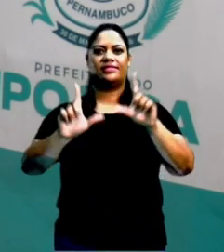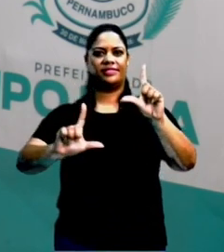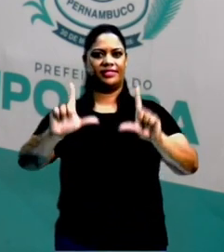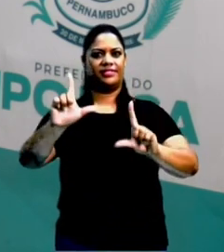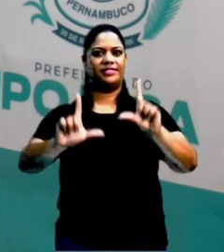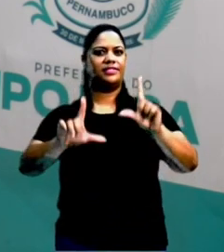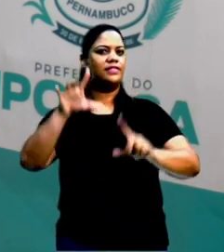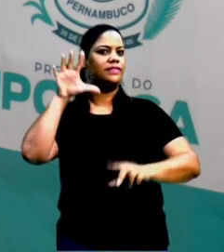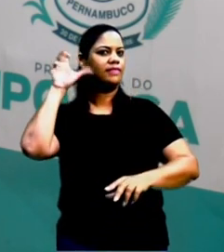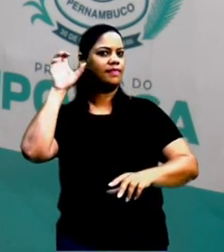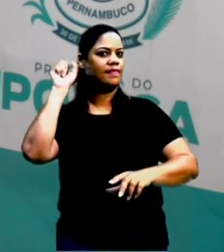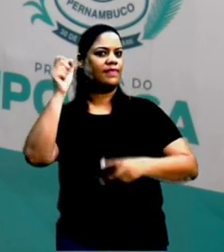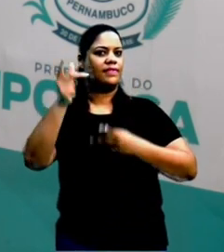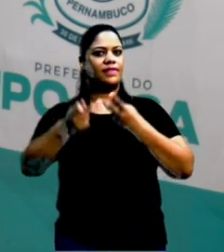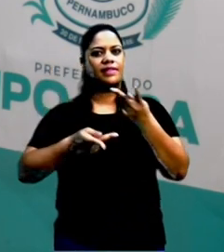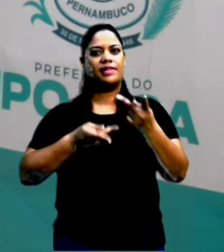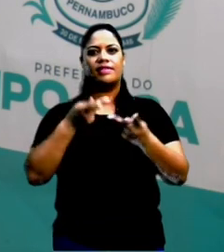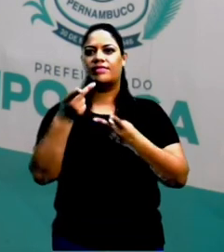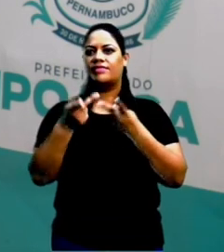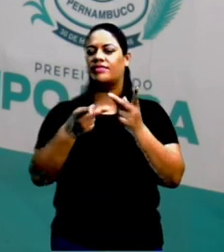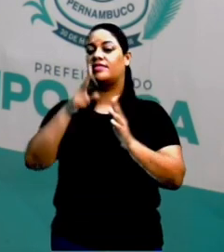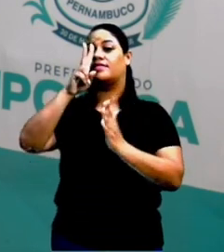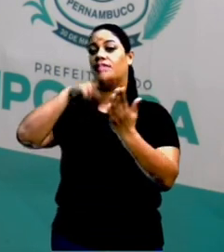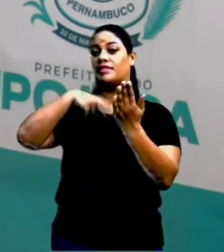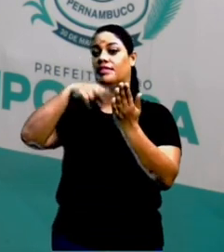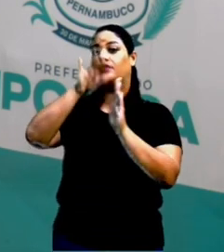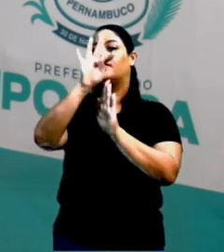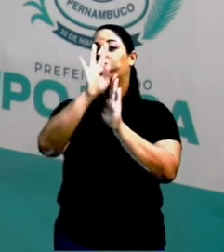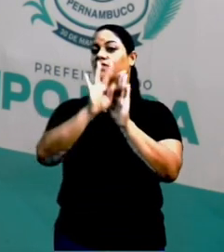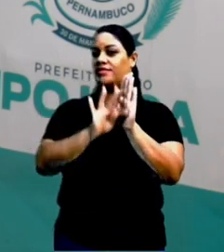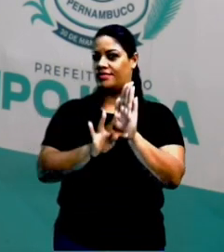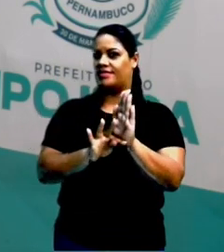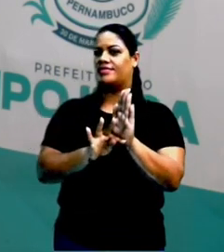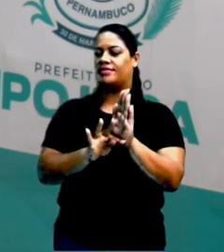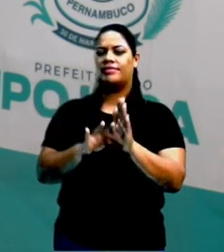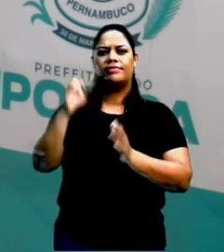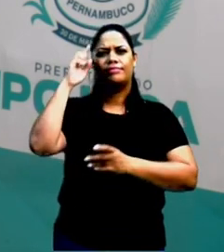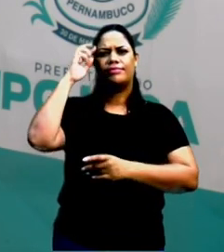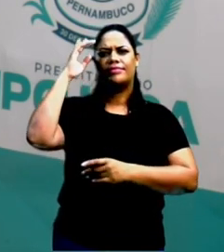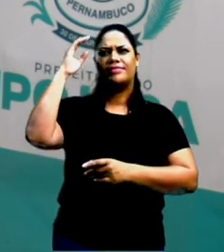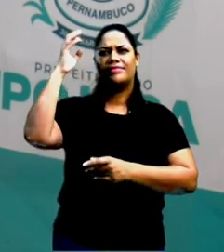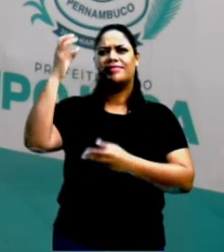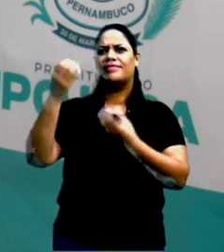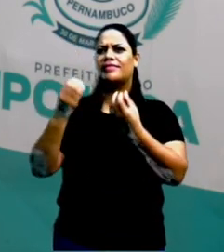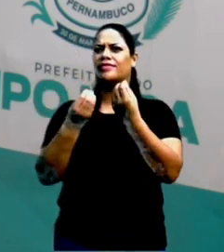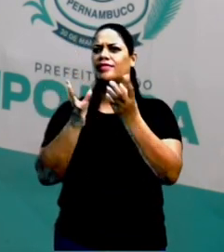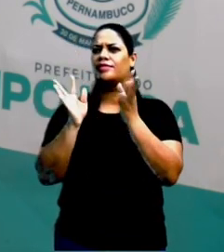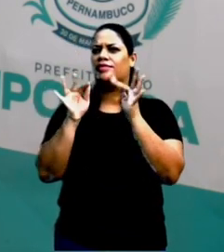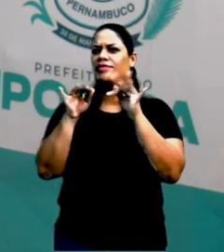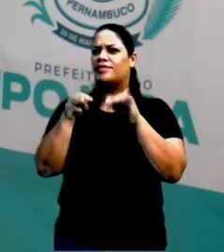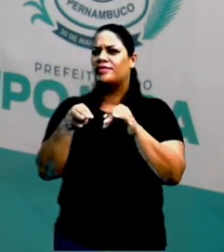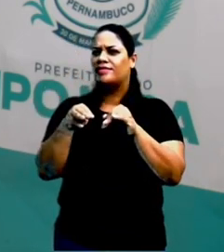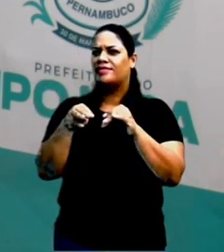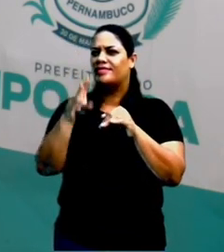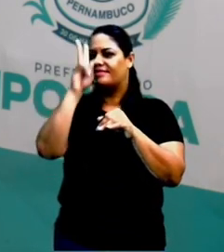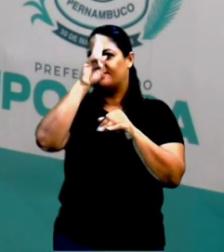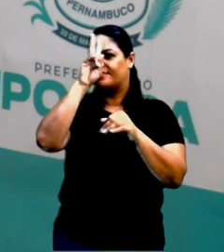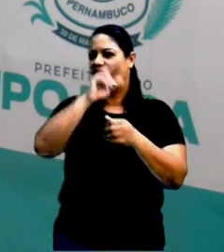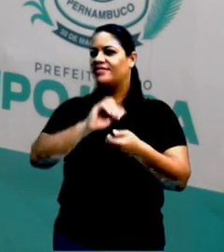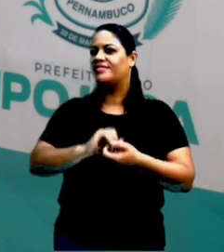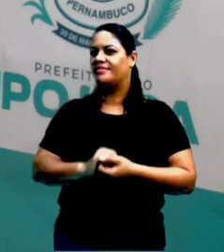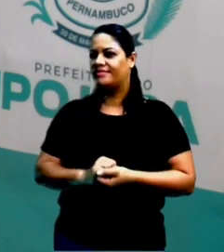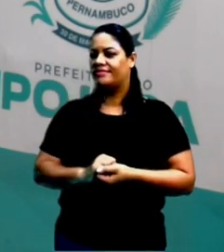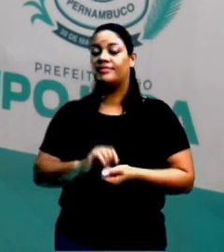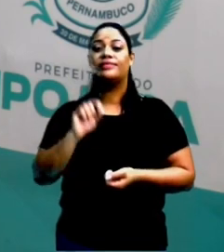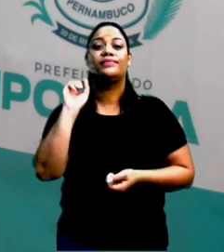e escutando a minha voz lendo esse texto. Imaginando como seria o final dessa história. O